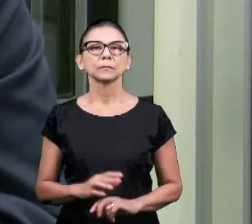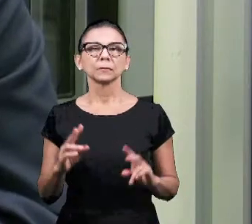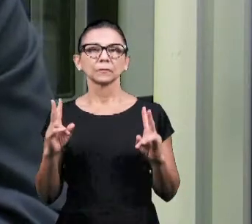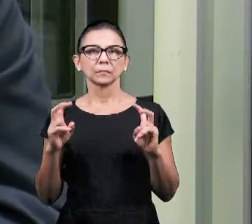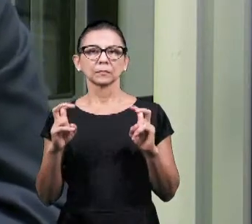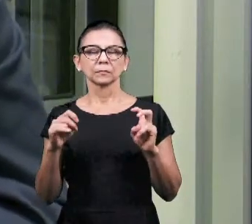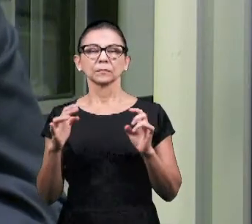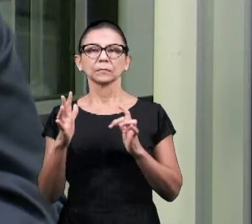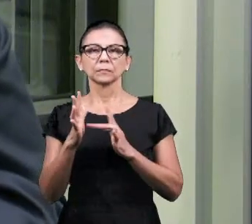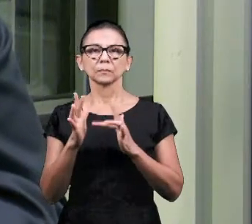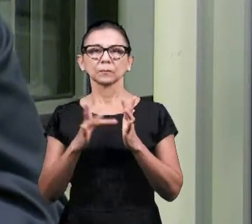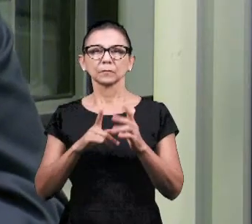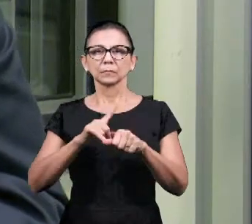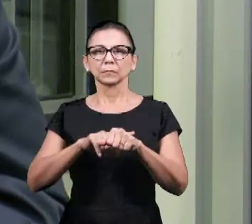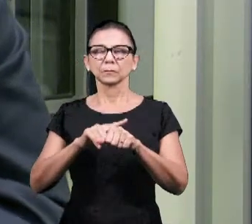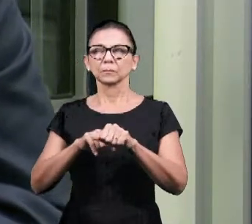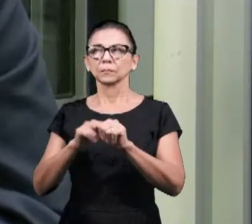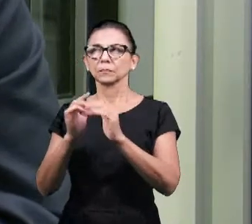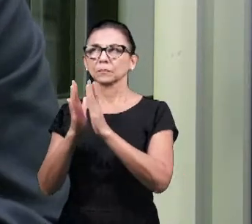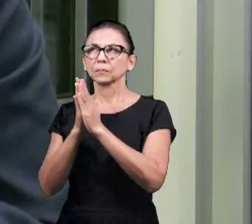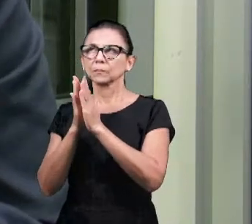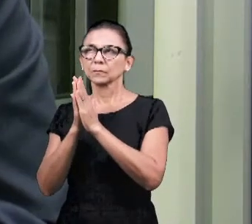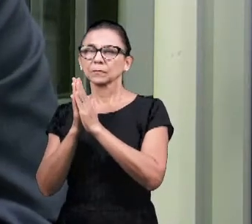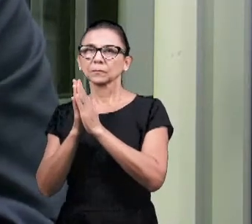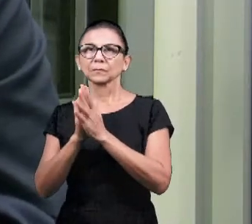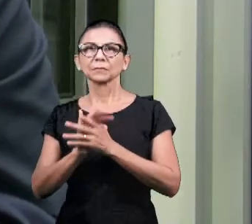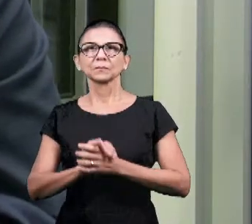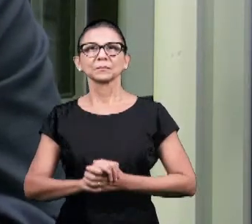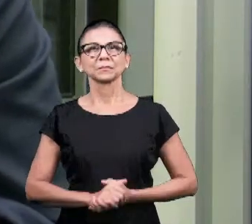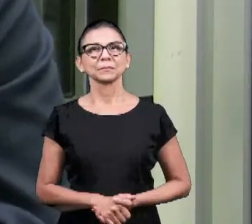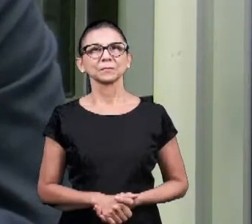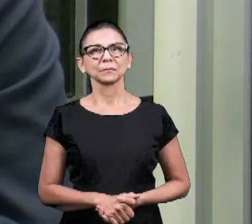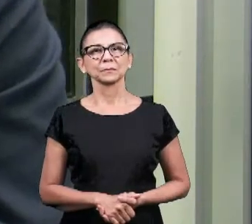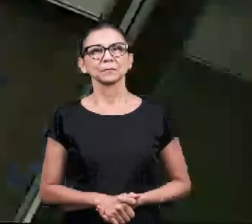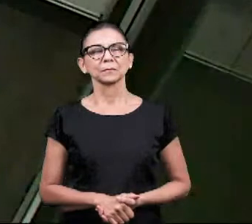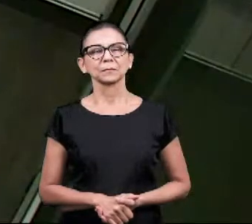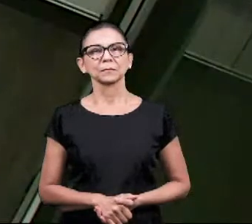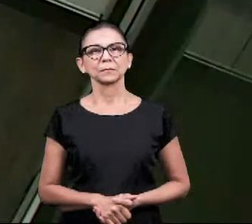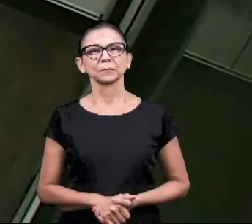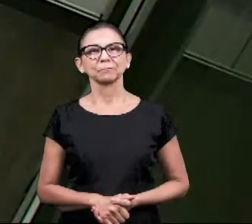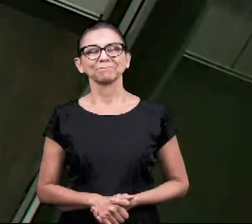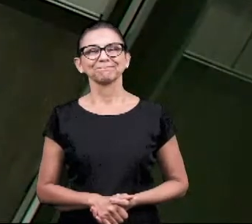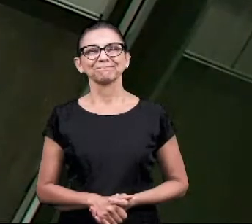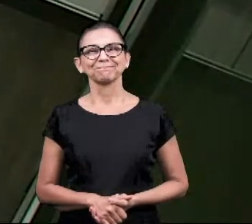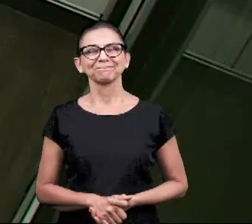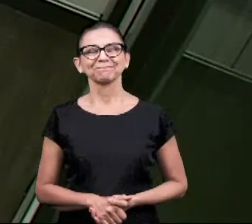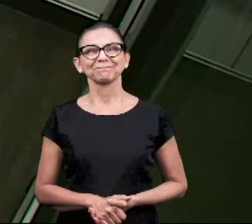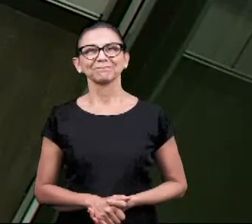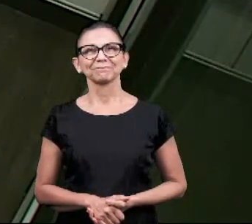da oração. Então é isso aí.